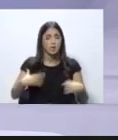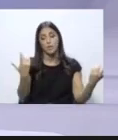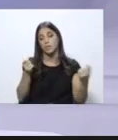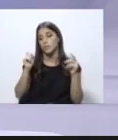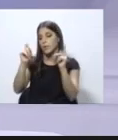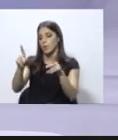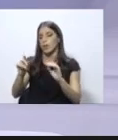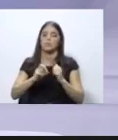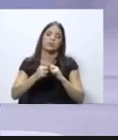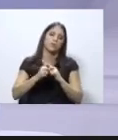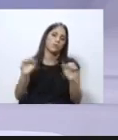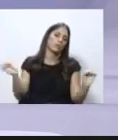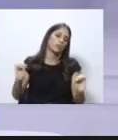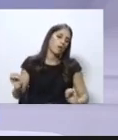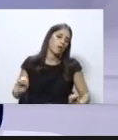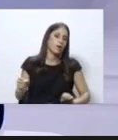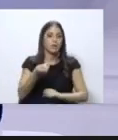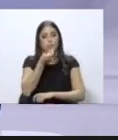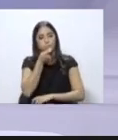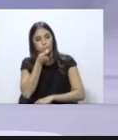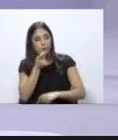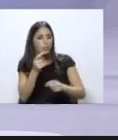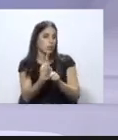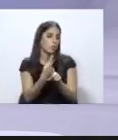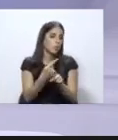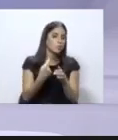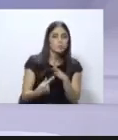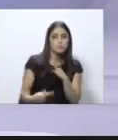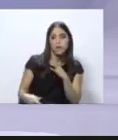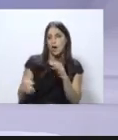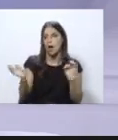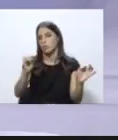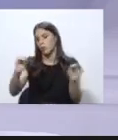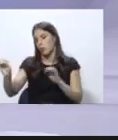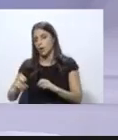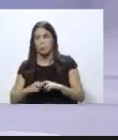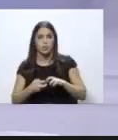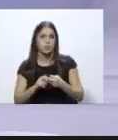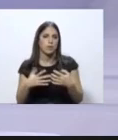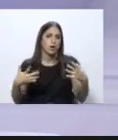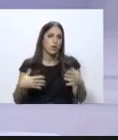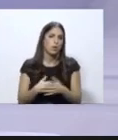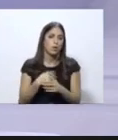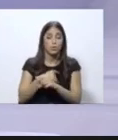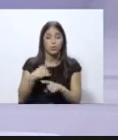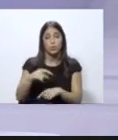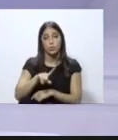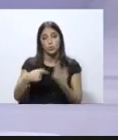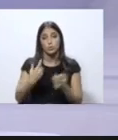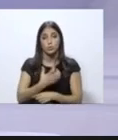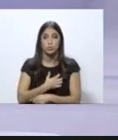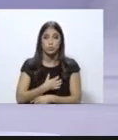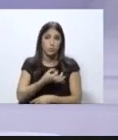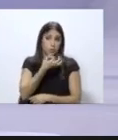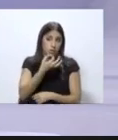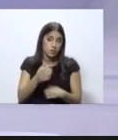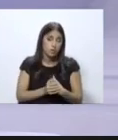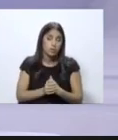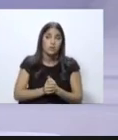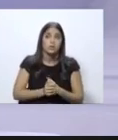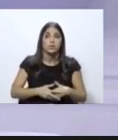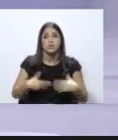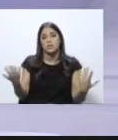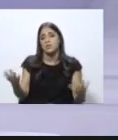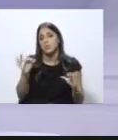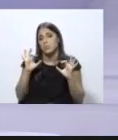não há problemas com a toxicidade, esse tipo de problemas que costumam levantar-se nestas ocasiões.